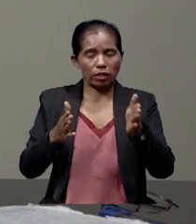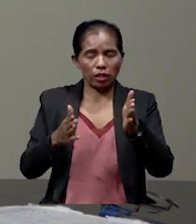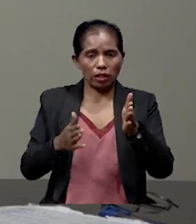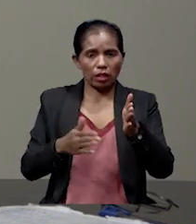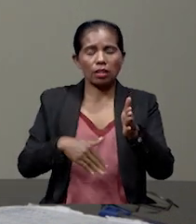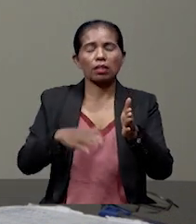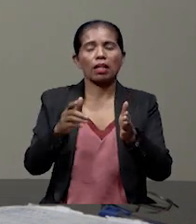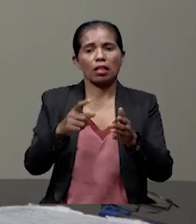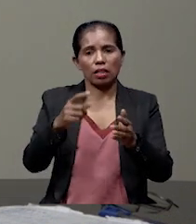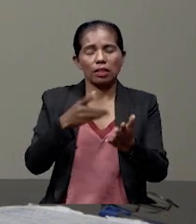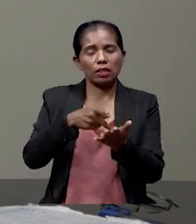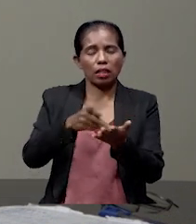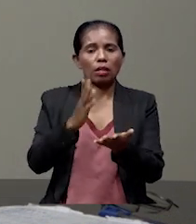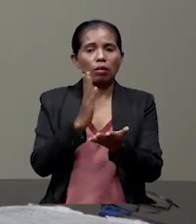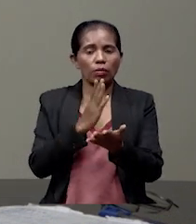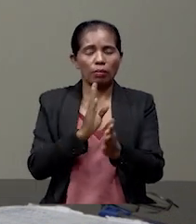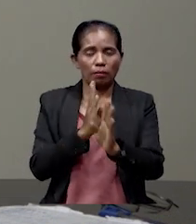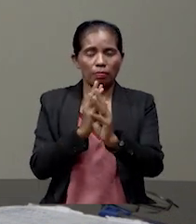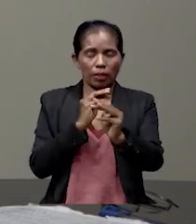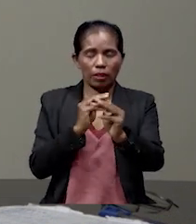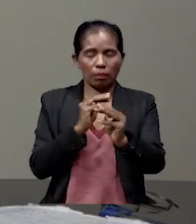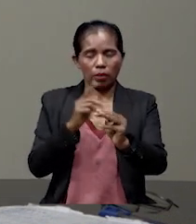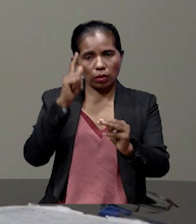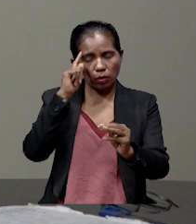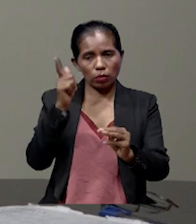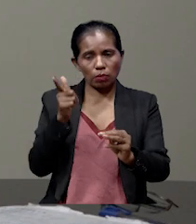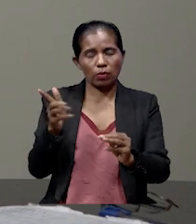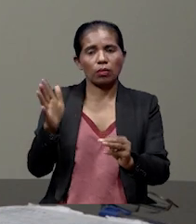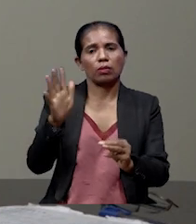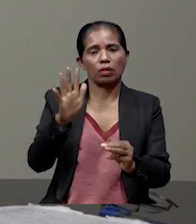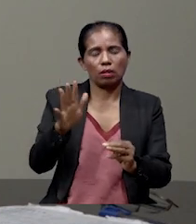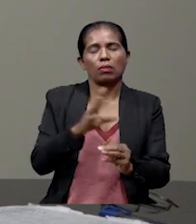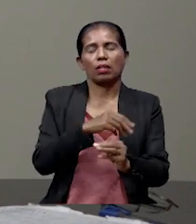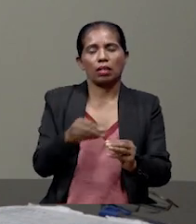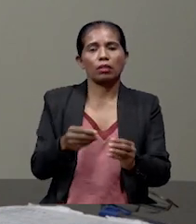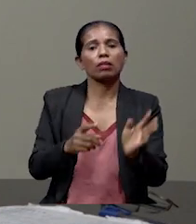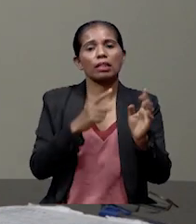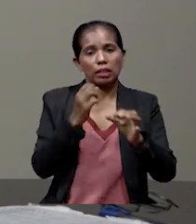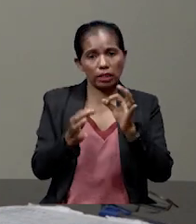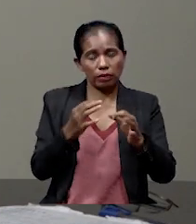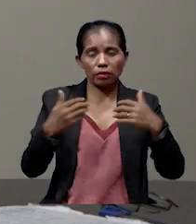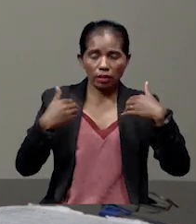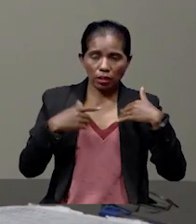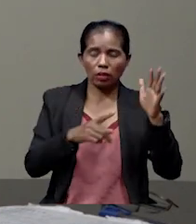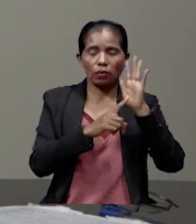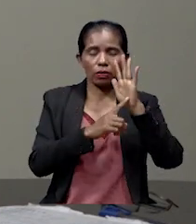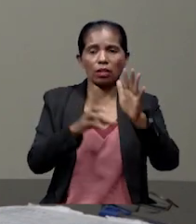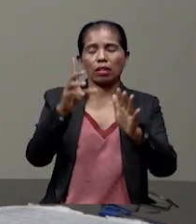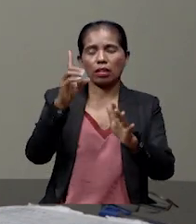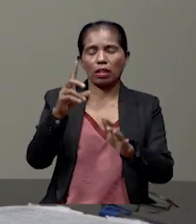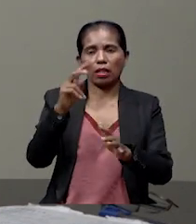já sabe tarifa. Né? Agora vou tirar mais informe de NTT, atnune e tabele, o que tu